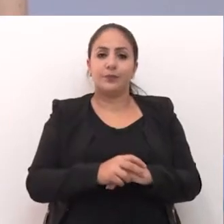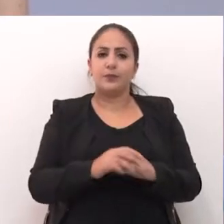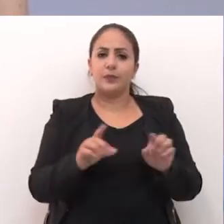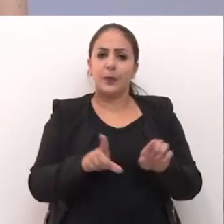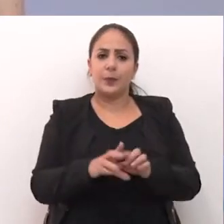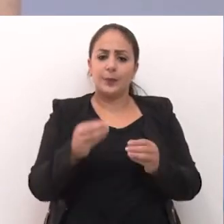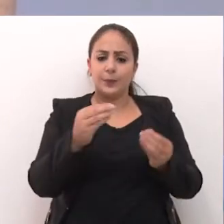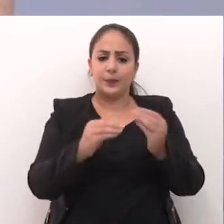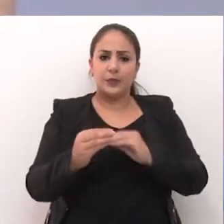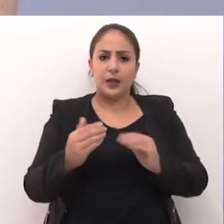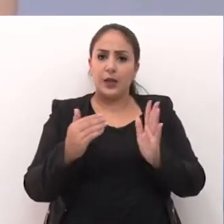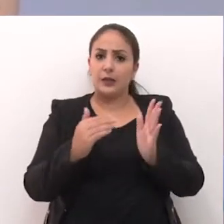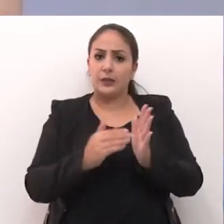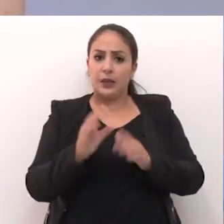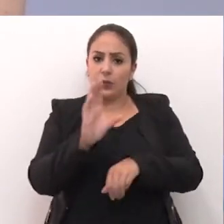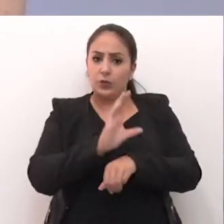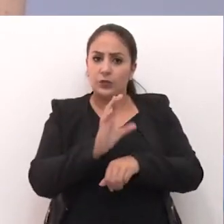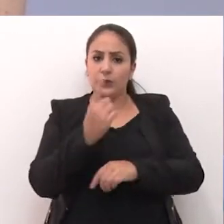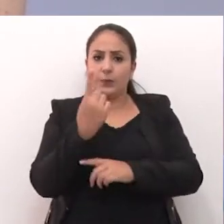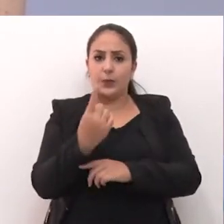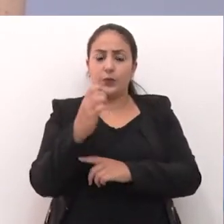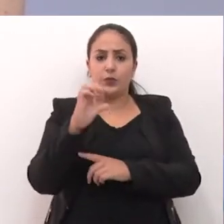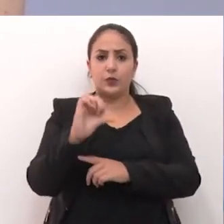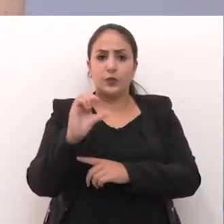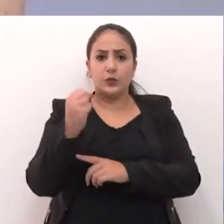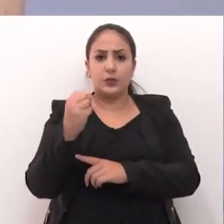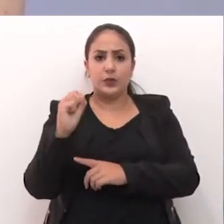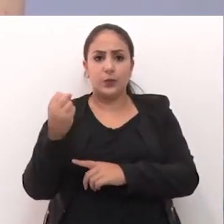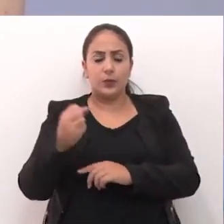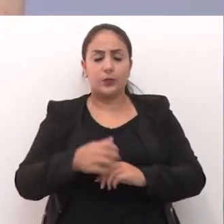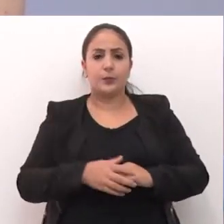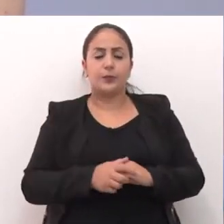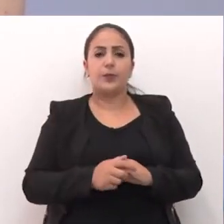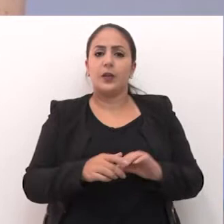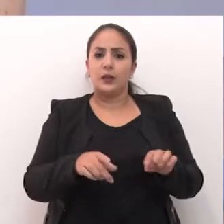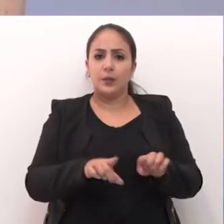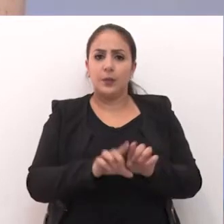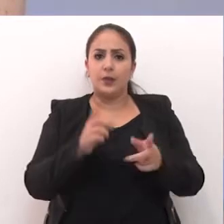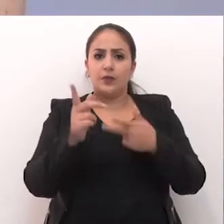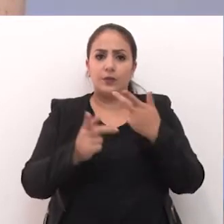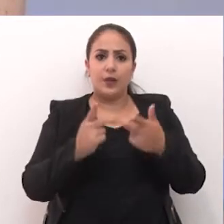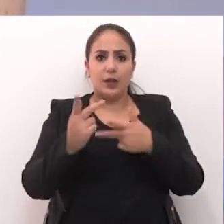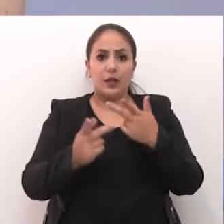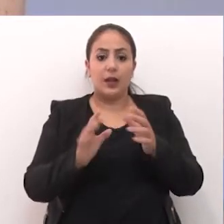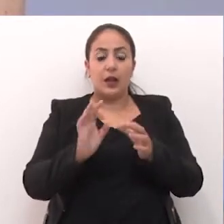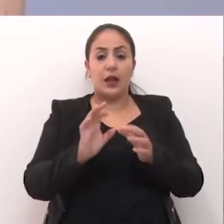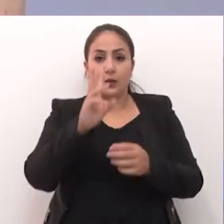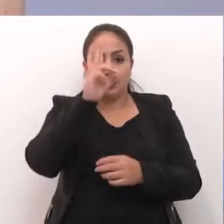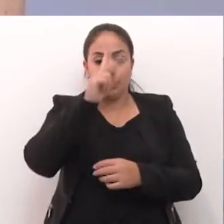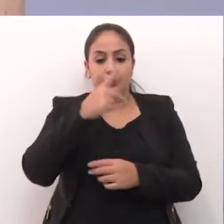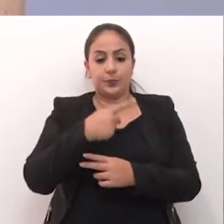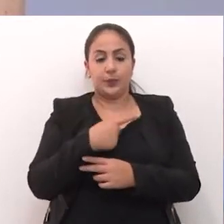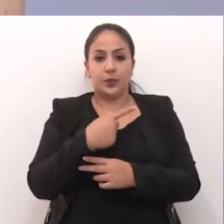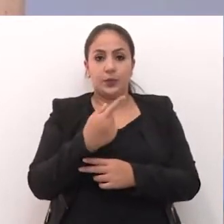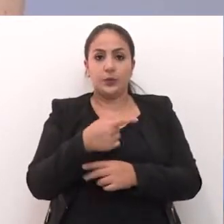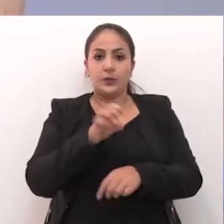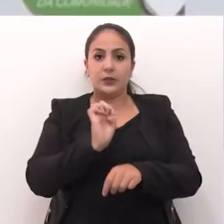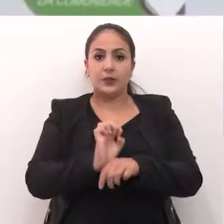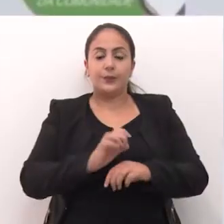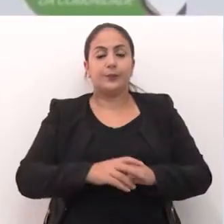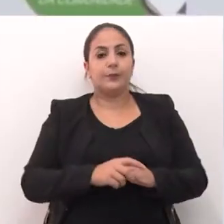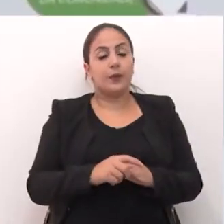sua implantação até a Constituição de 1988, que estabeleceu a autonomia dos